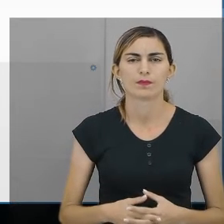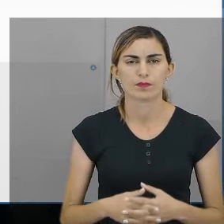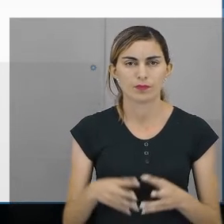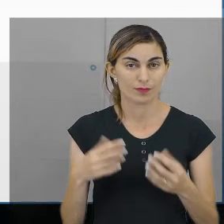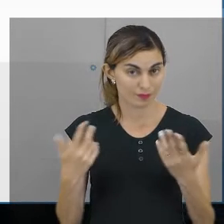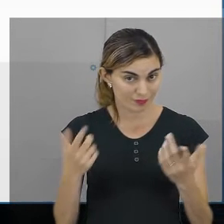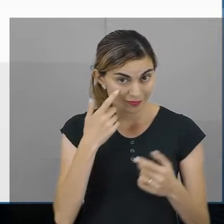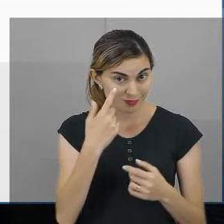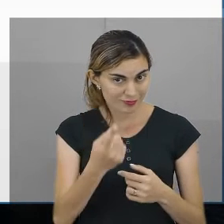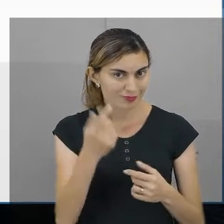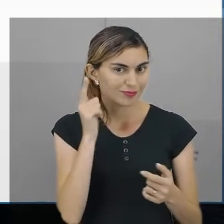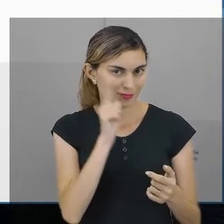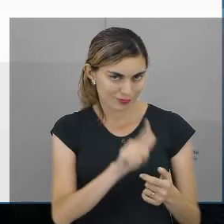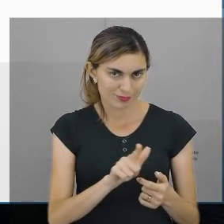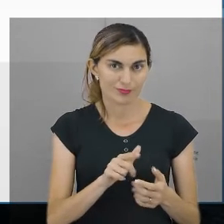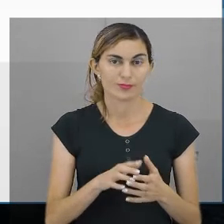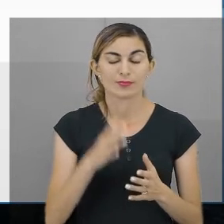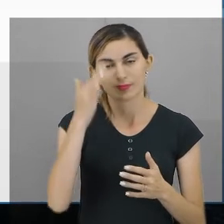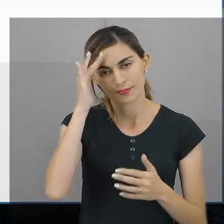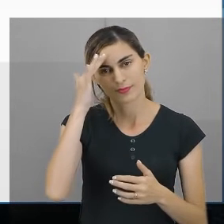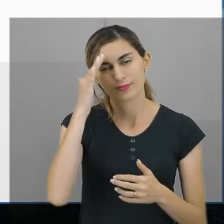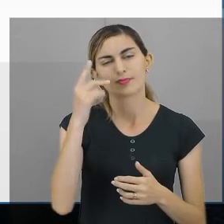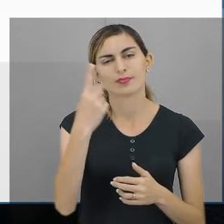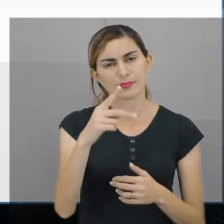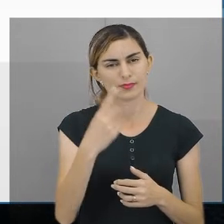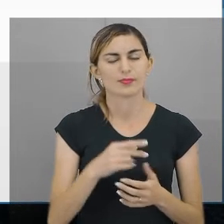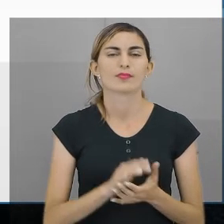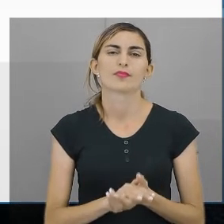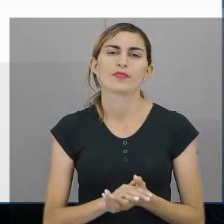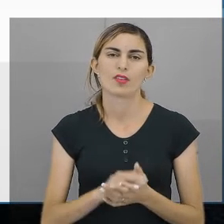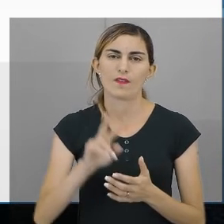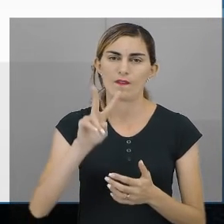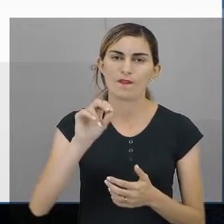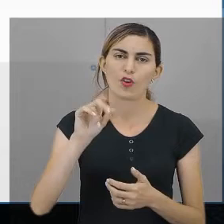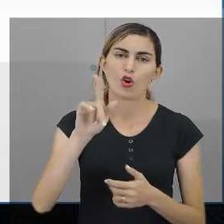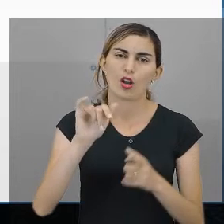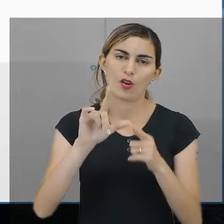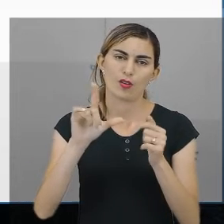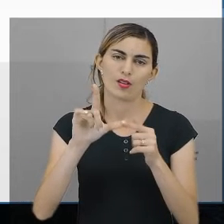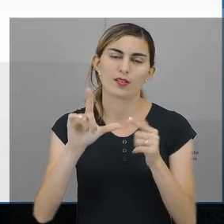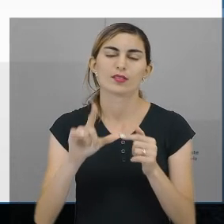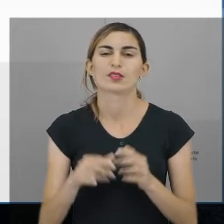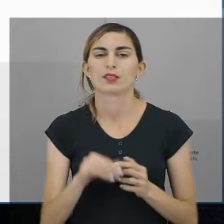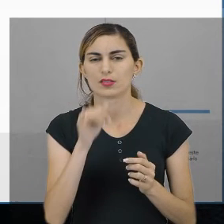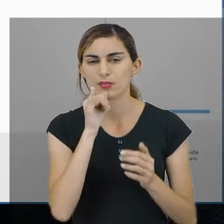Funcionou. Ele entendeu que a letra U é uma vogal. Vamos para o último exemplo